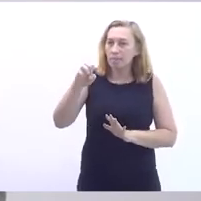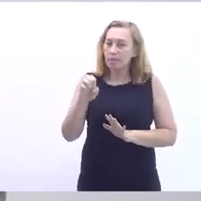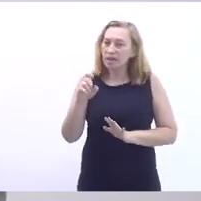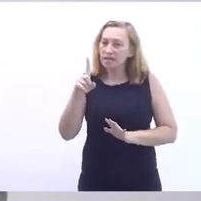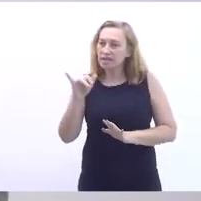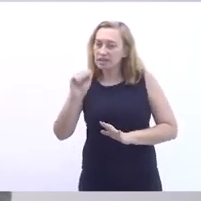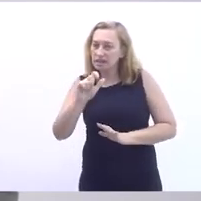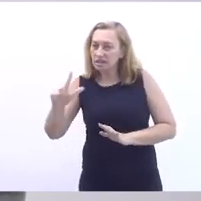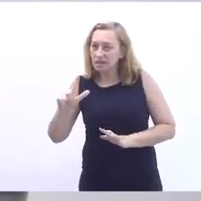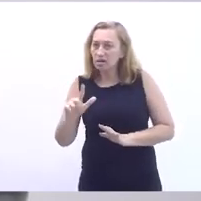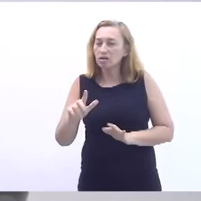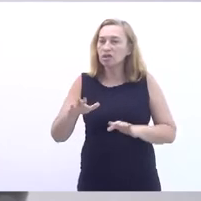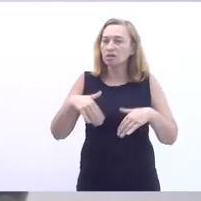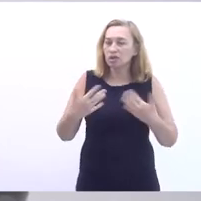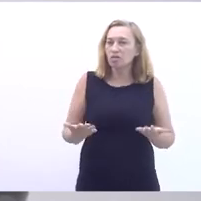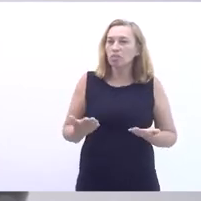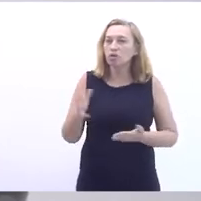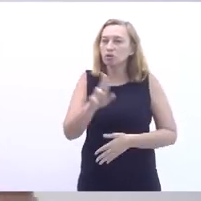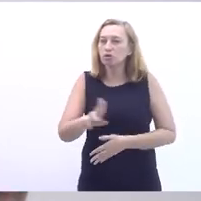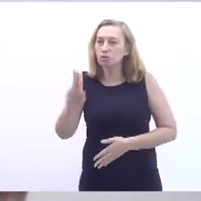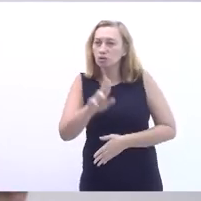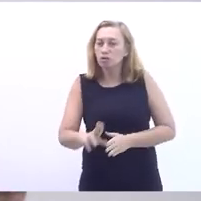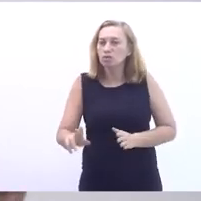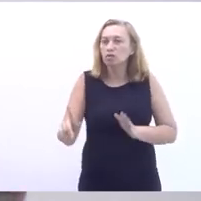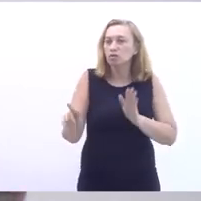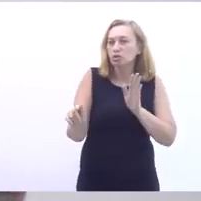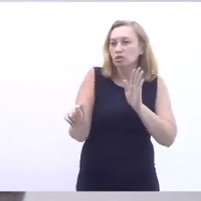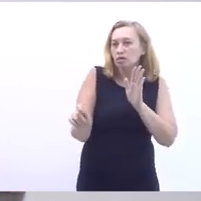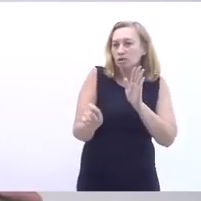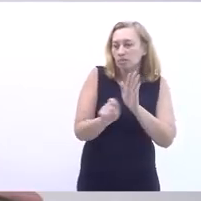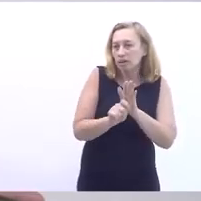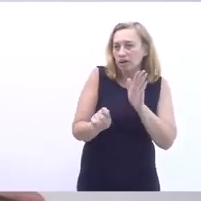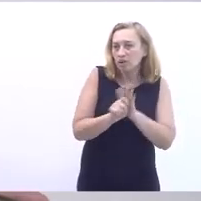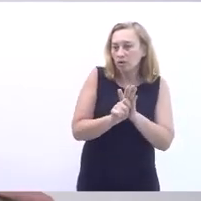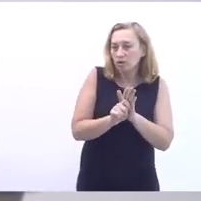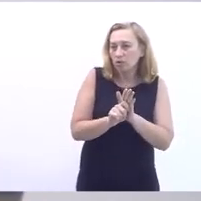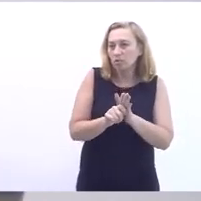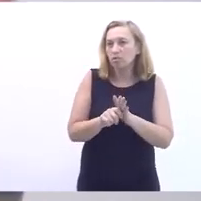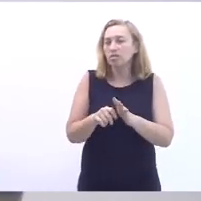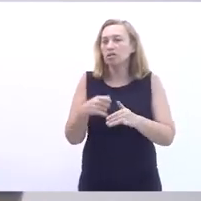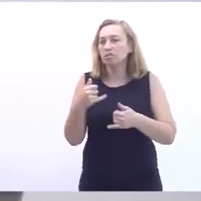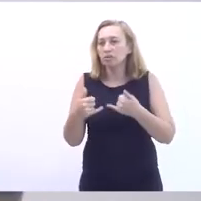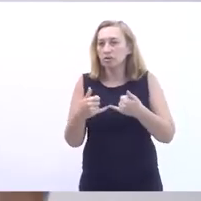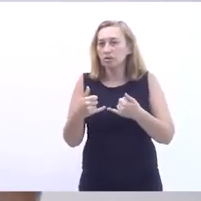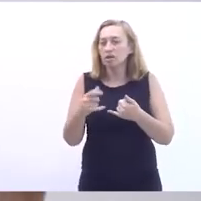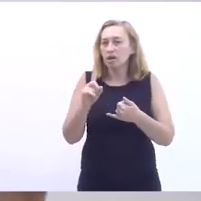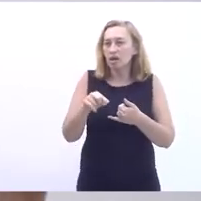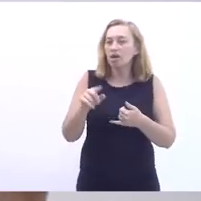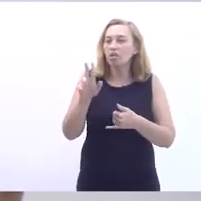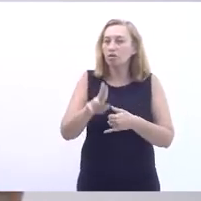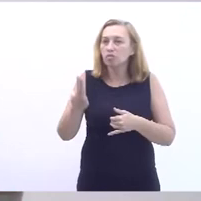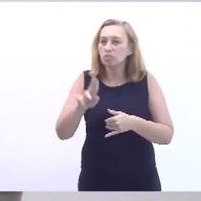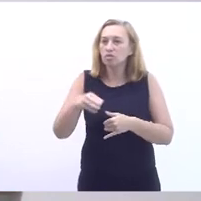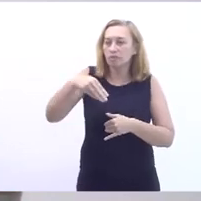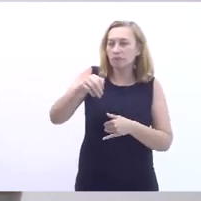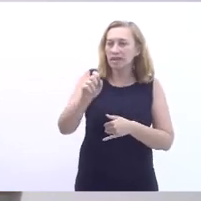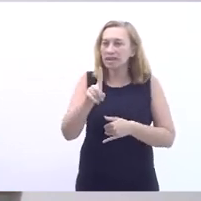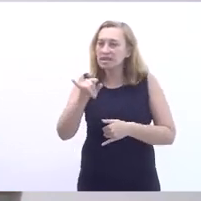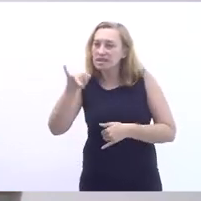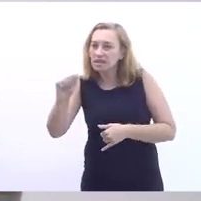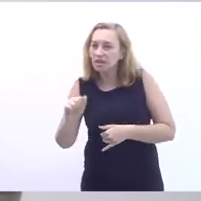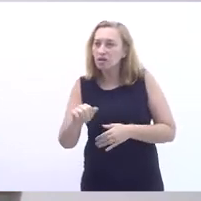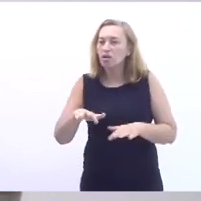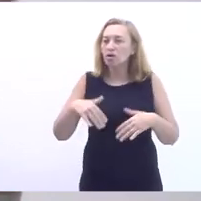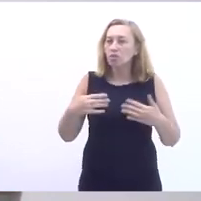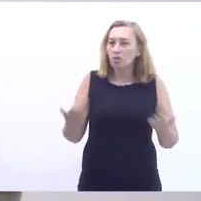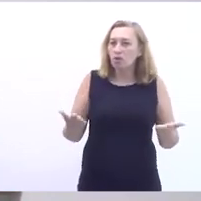então quando o paciente ele usa uma maconha de forma recreativa e ele tem insônia por exemplo é o uso medicinal quando